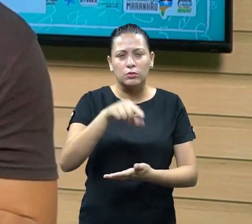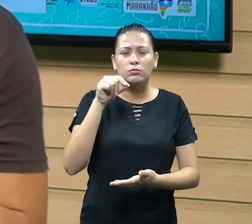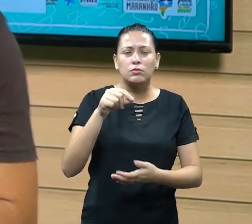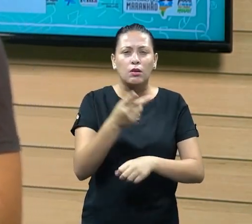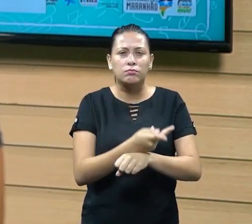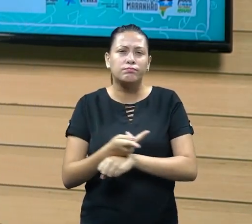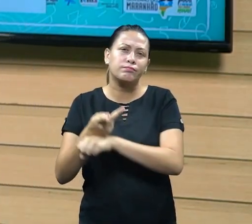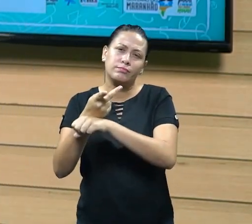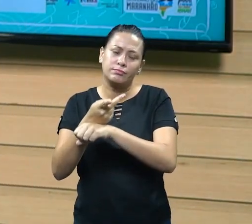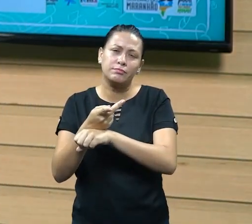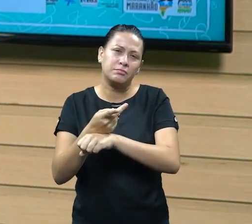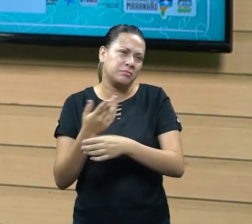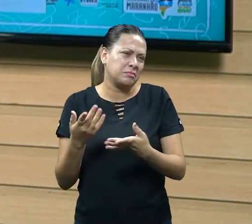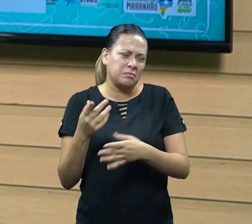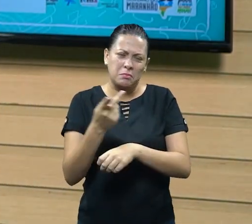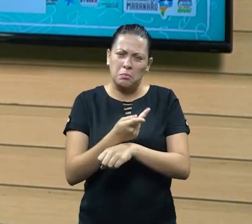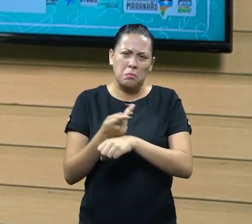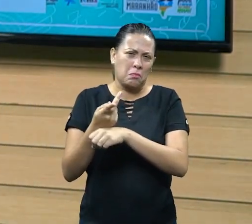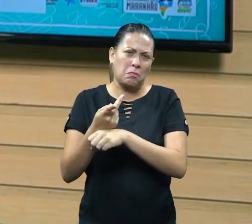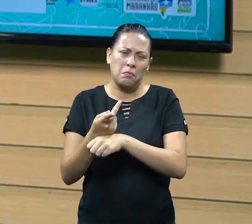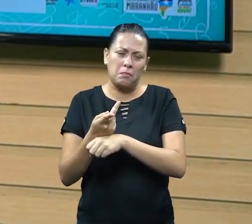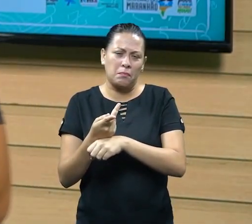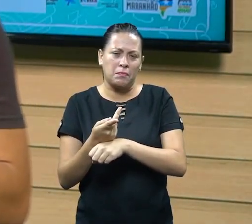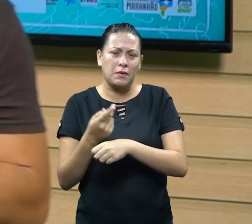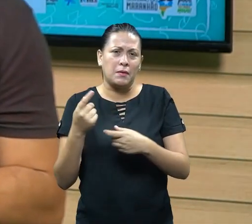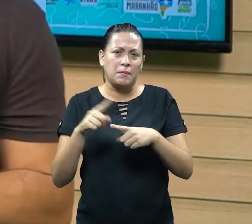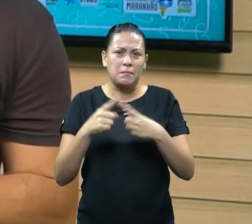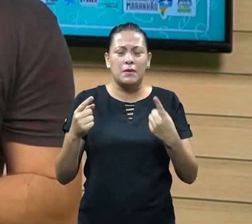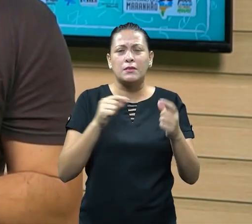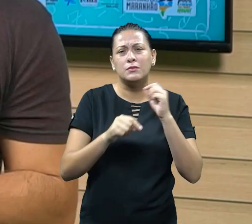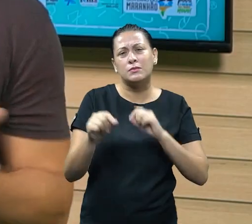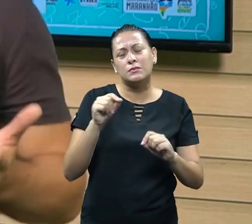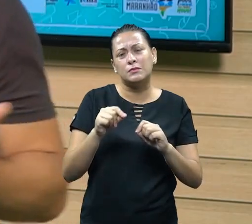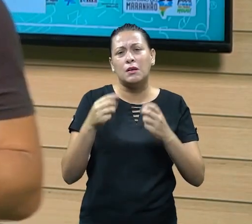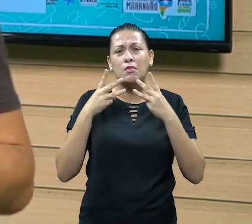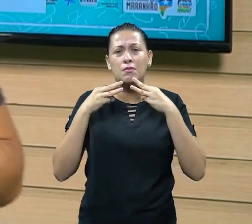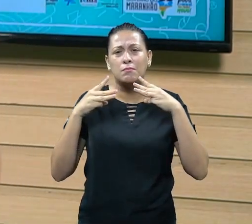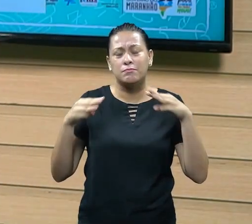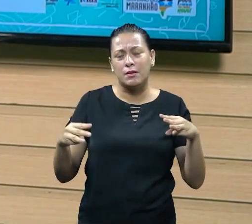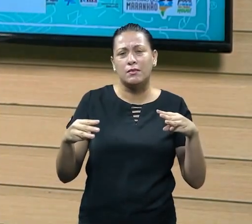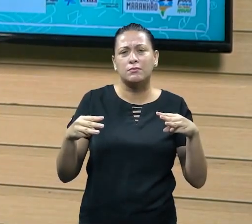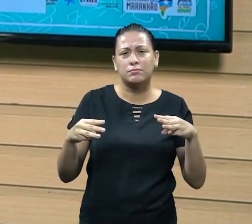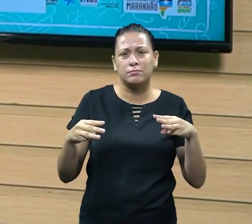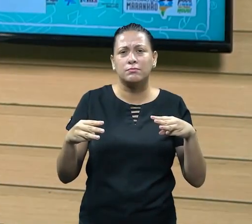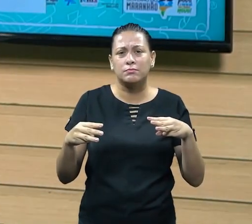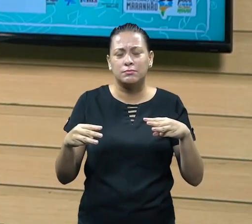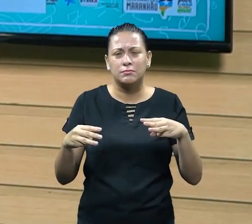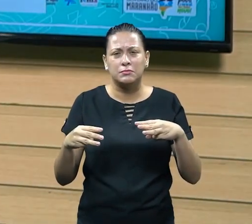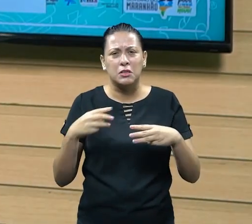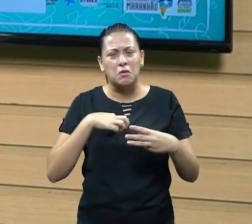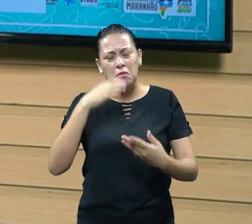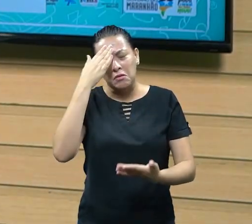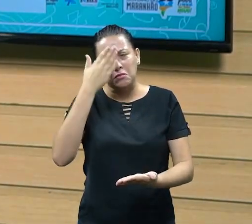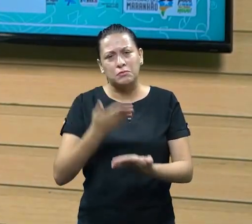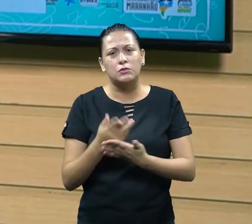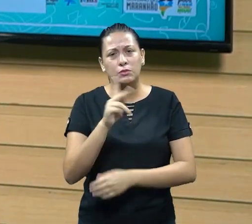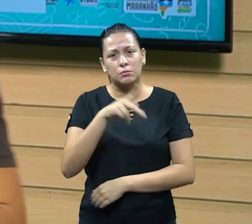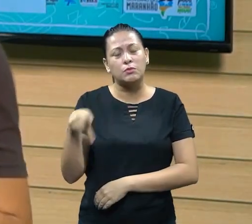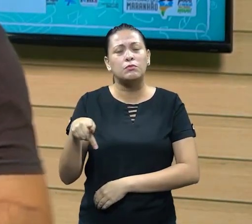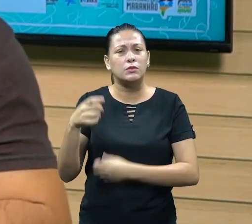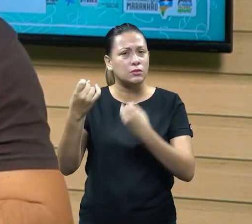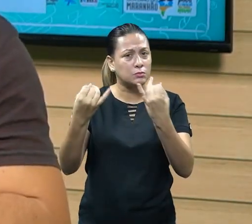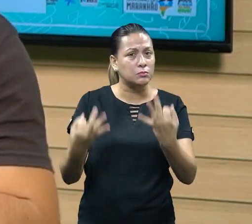um brinde. Às vezes não precisa ser nada de outro mundo, existe uma coisa chamada merchandising no marketing. Acredito eu que o professor de marketing já deva ter falado o